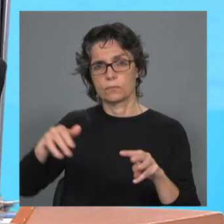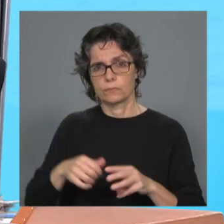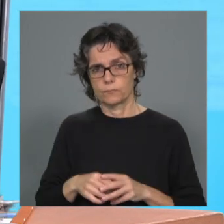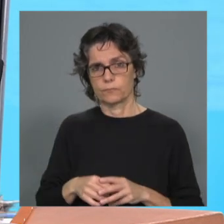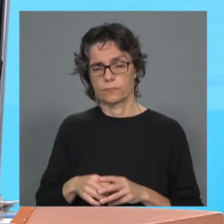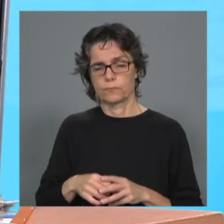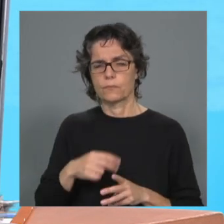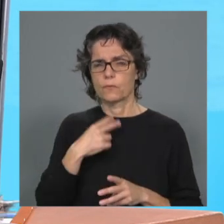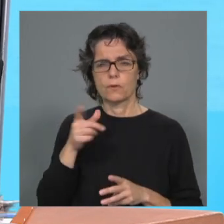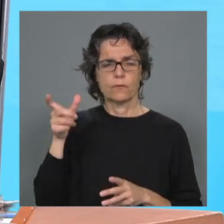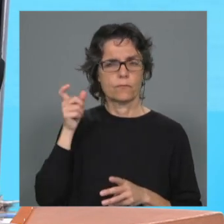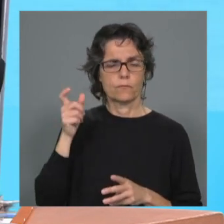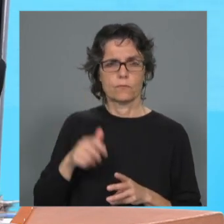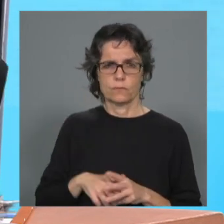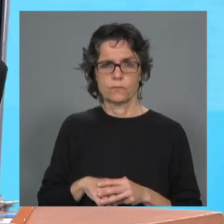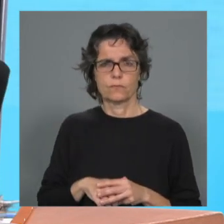a voz